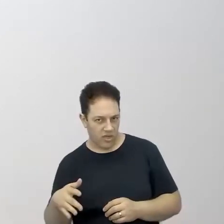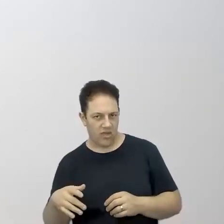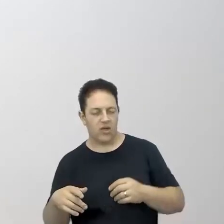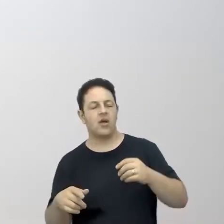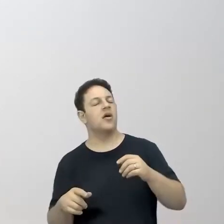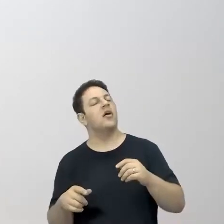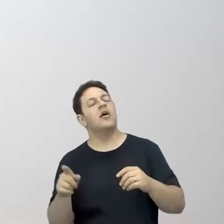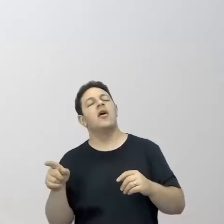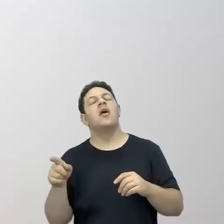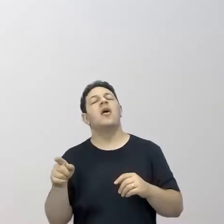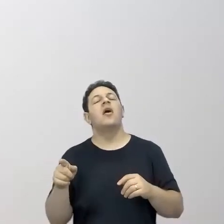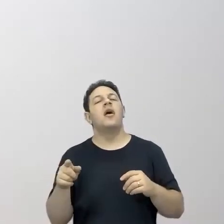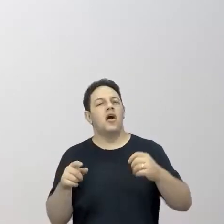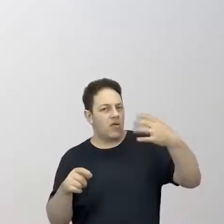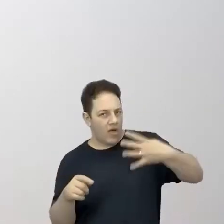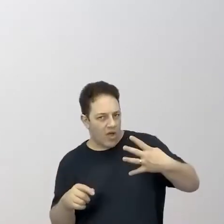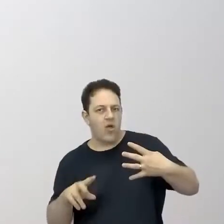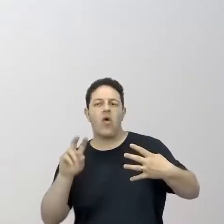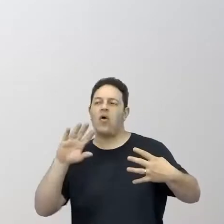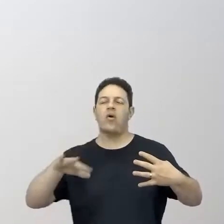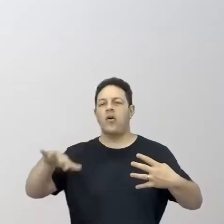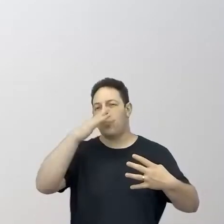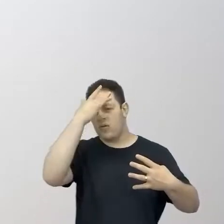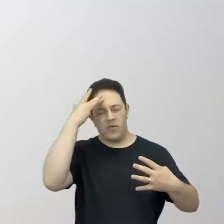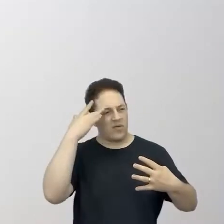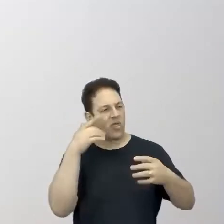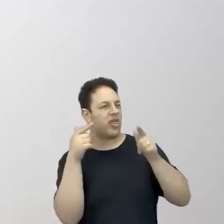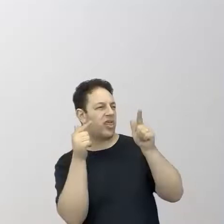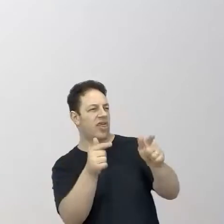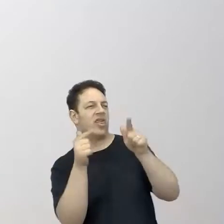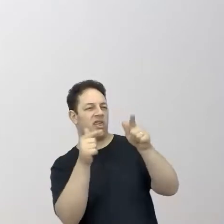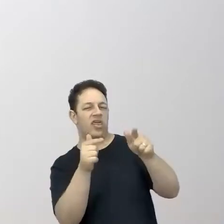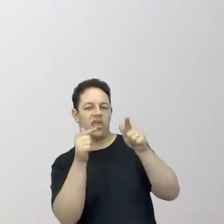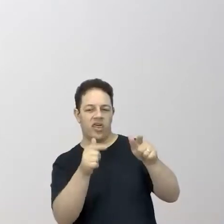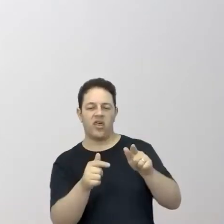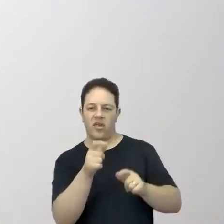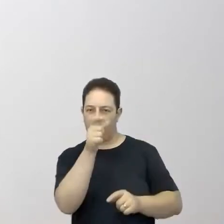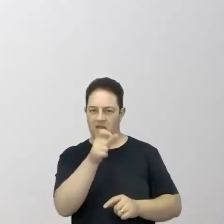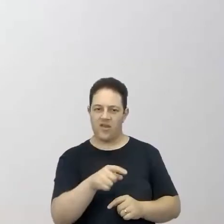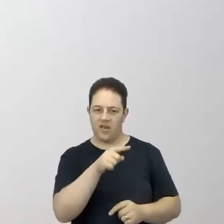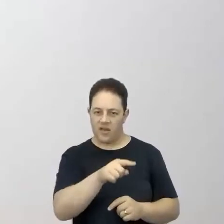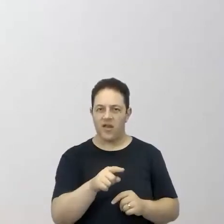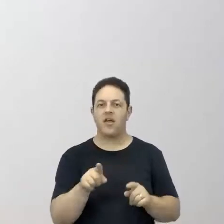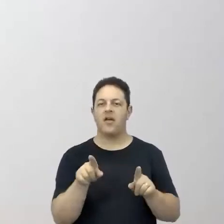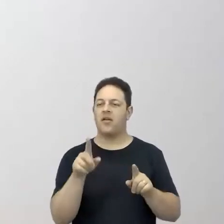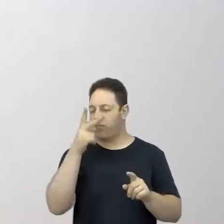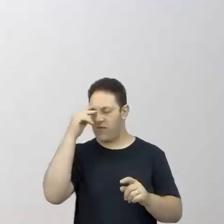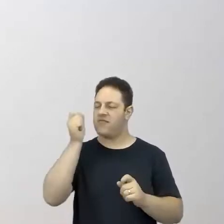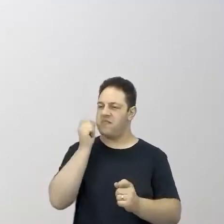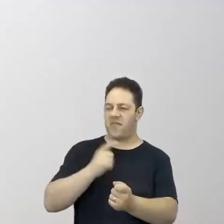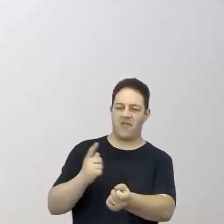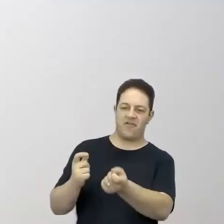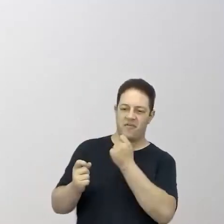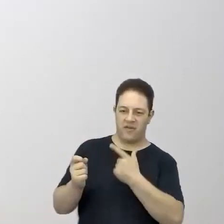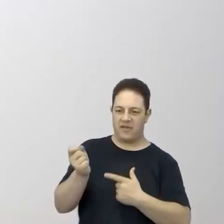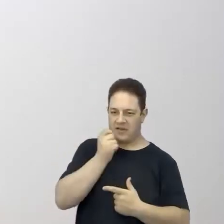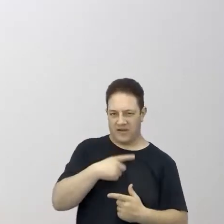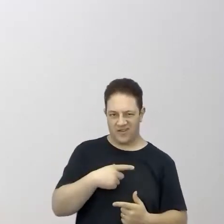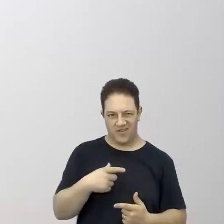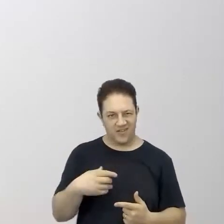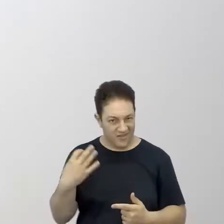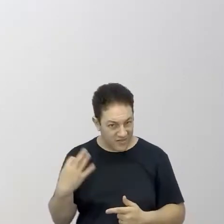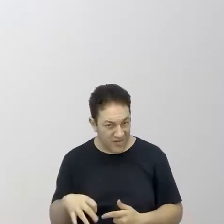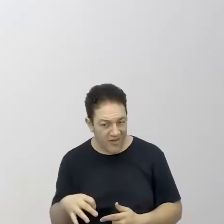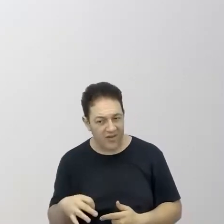classificado em quarto lugar e para ser vaiado e para sair debaixo de uma chuva de ofensas, né?